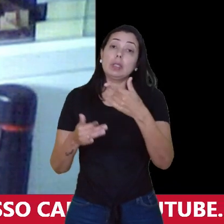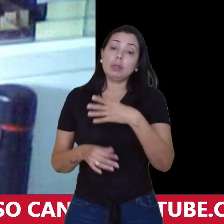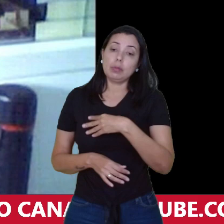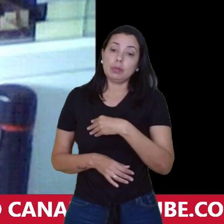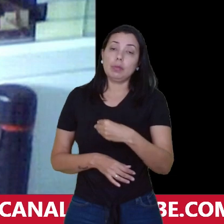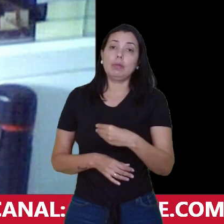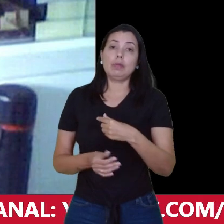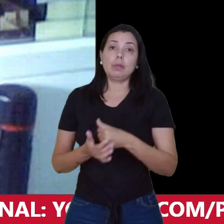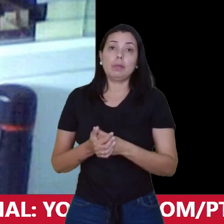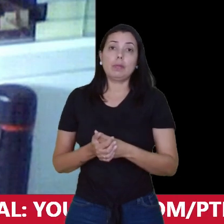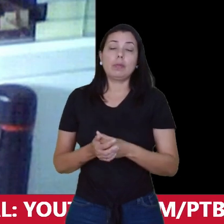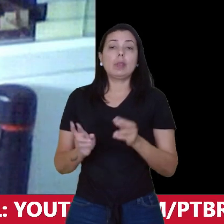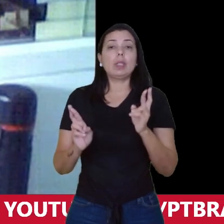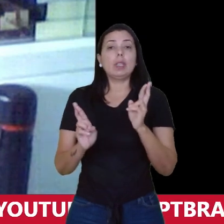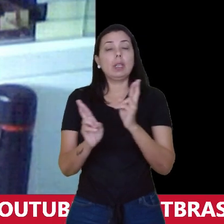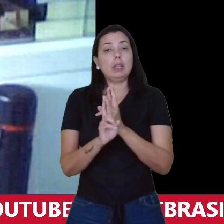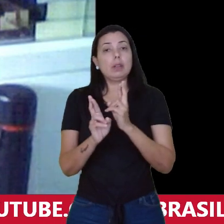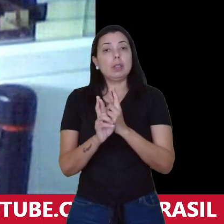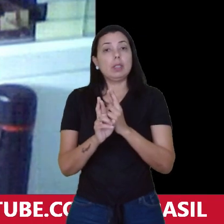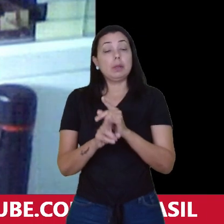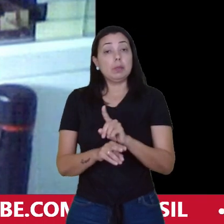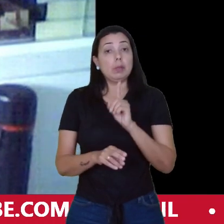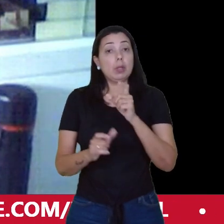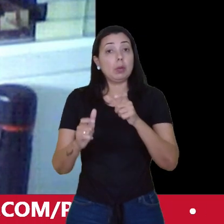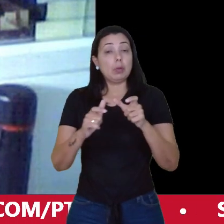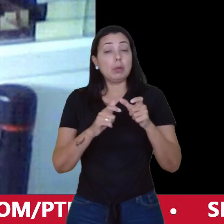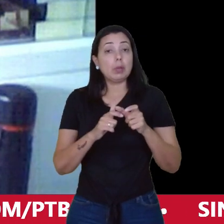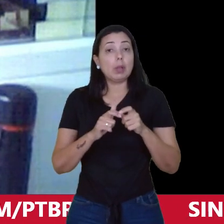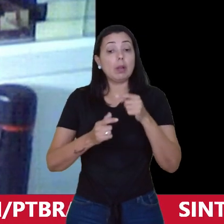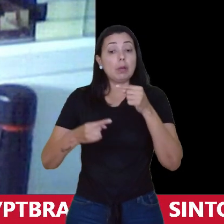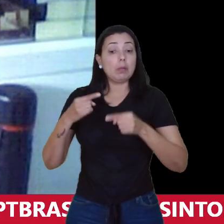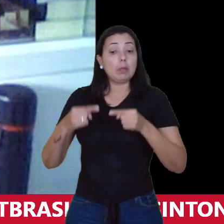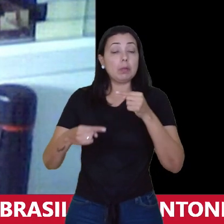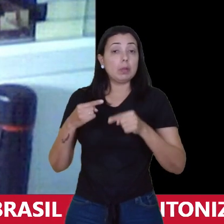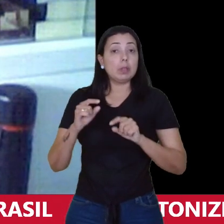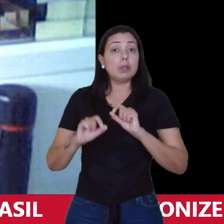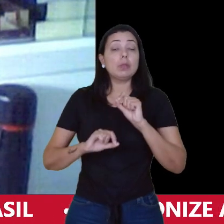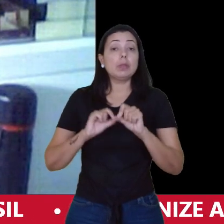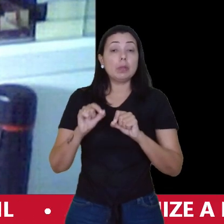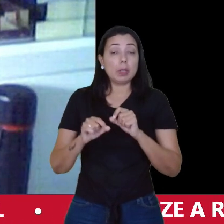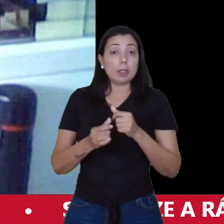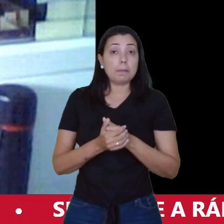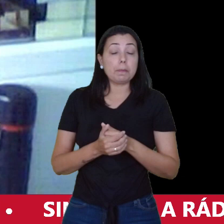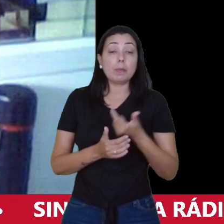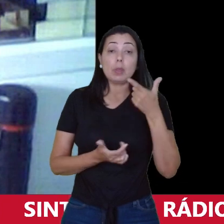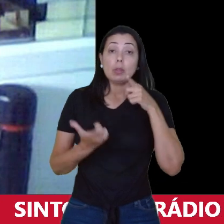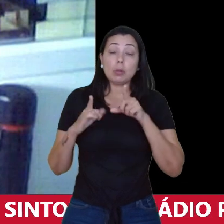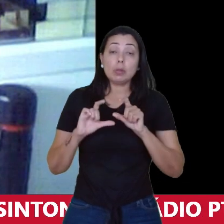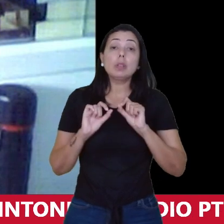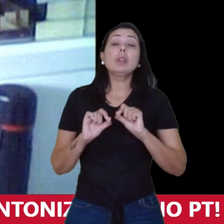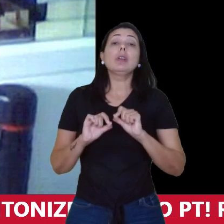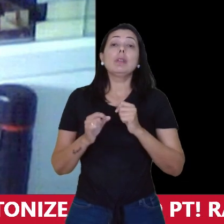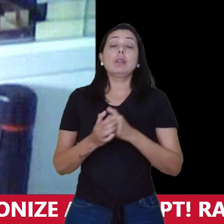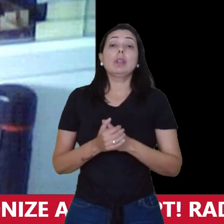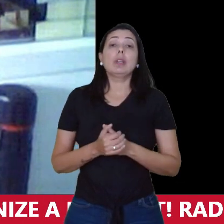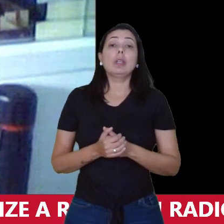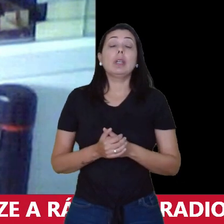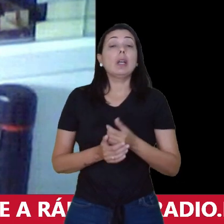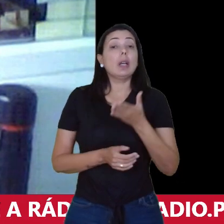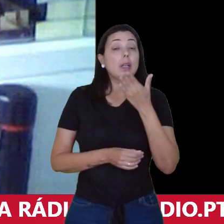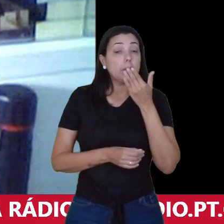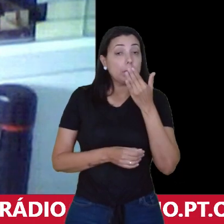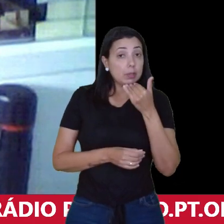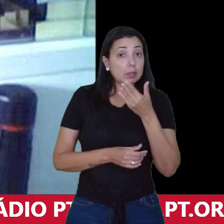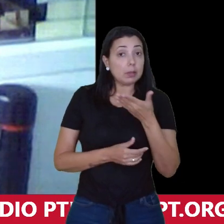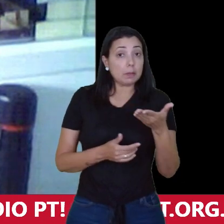filhos, envolvendo aí, em primeiro lugar, uma política de garantia de